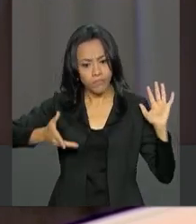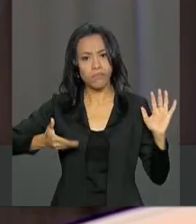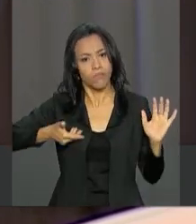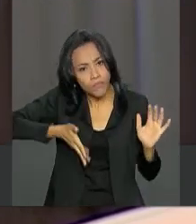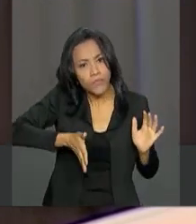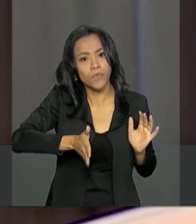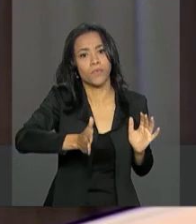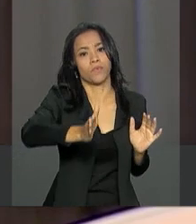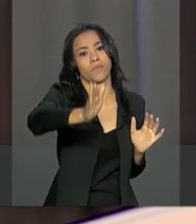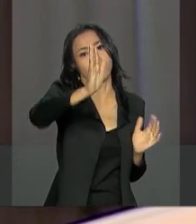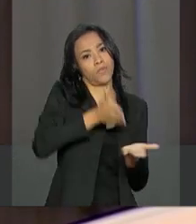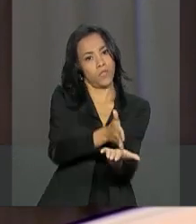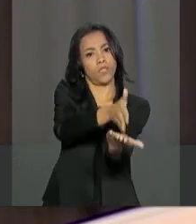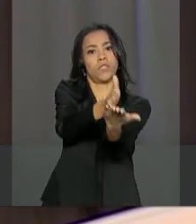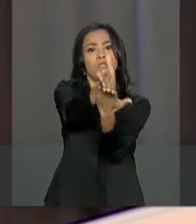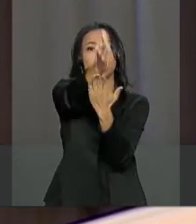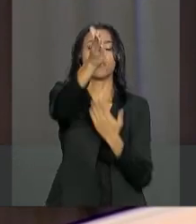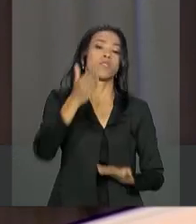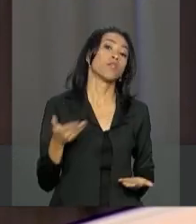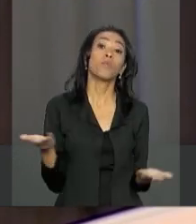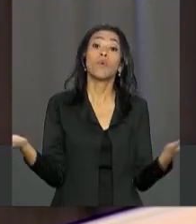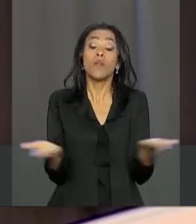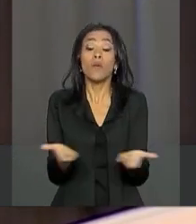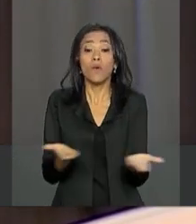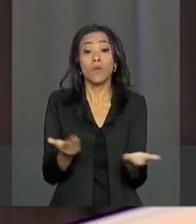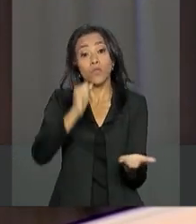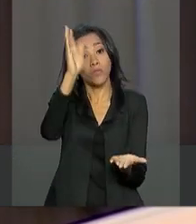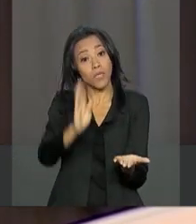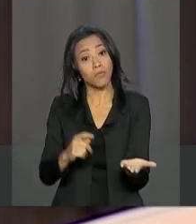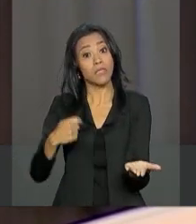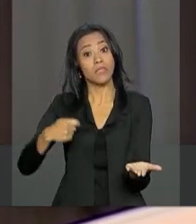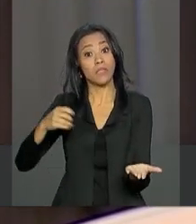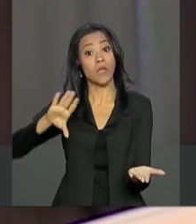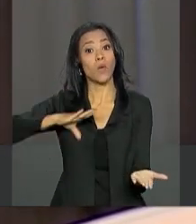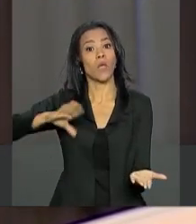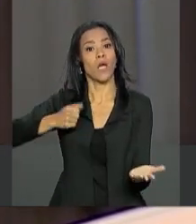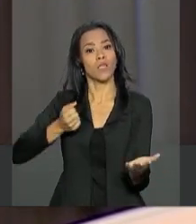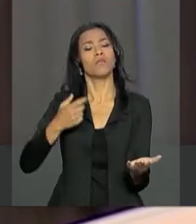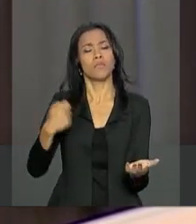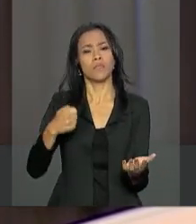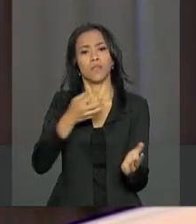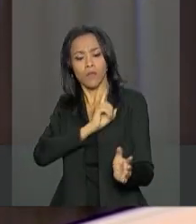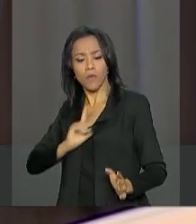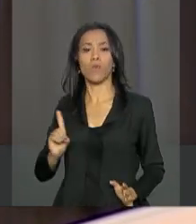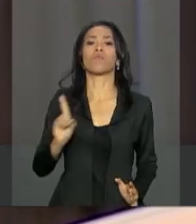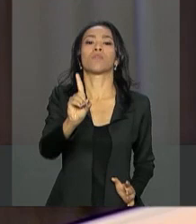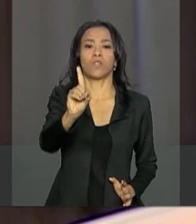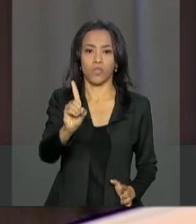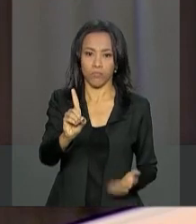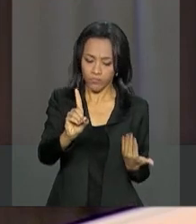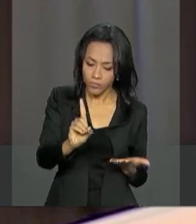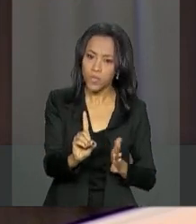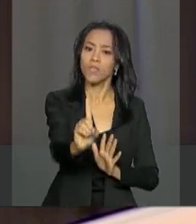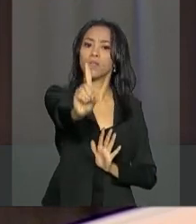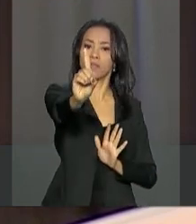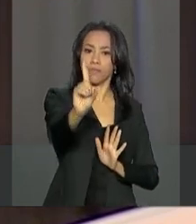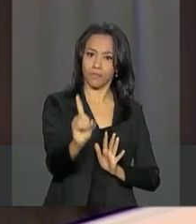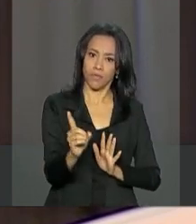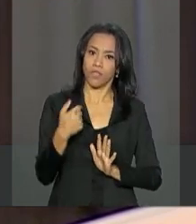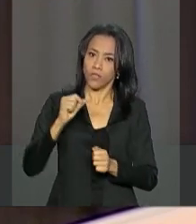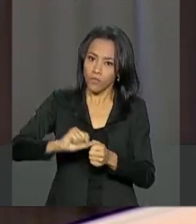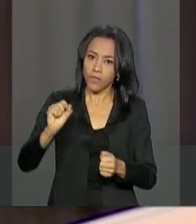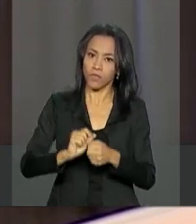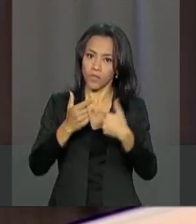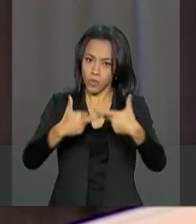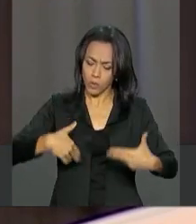de ousar, porque mais do que coragem hoje no Brasil, é preciso ousadia. É preciso que você tenha a ousadia de